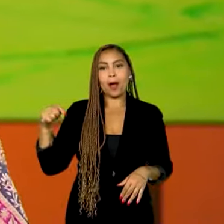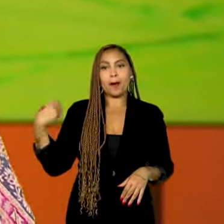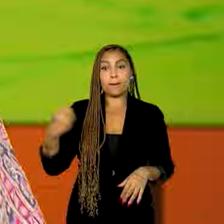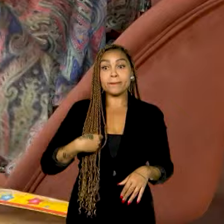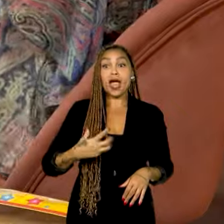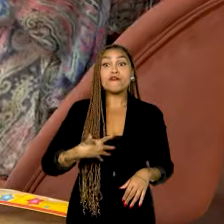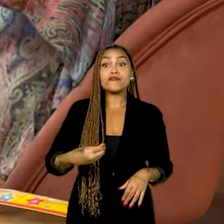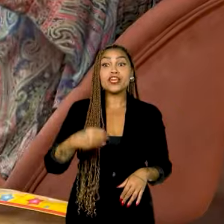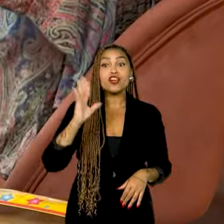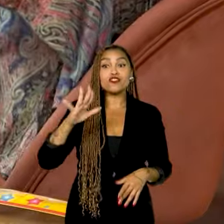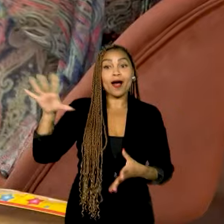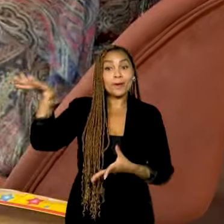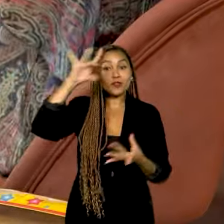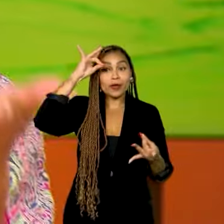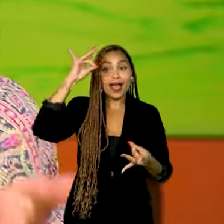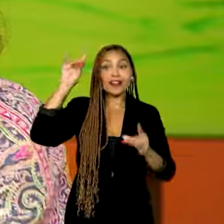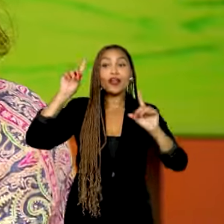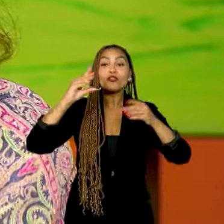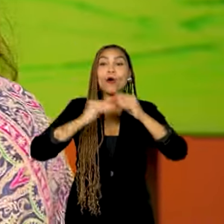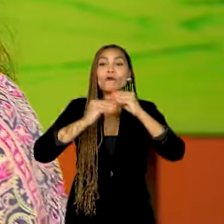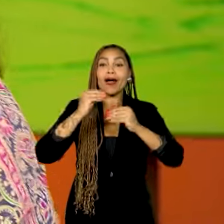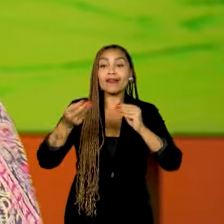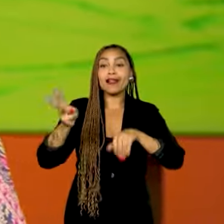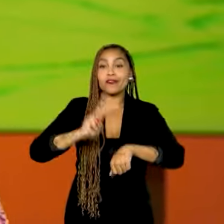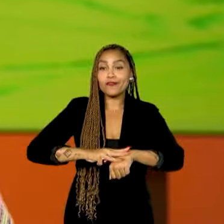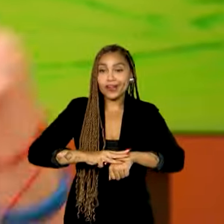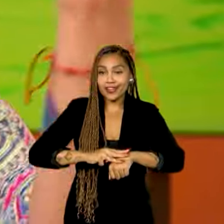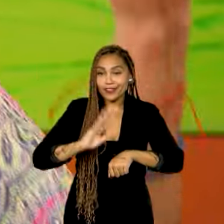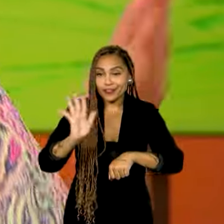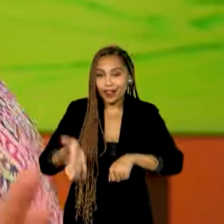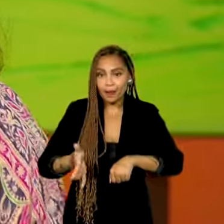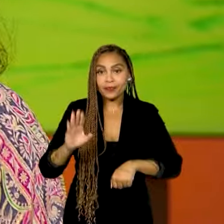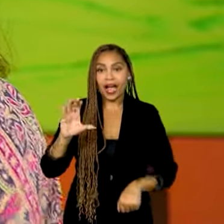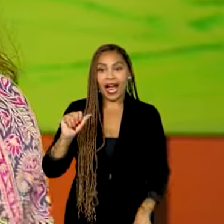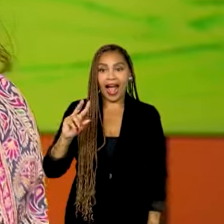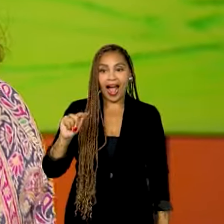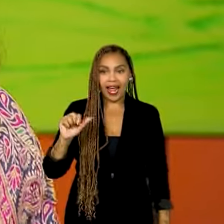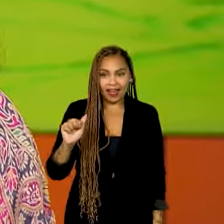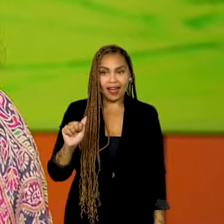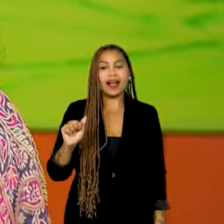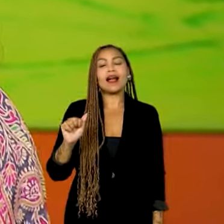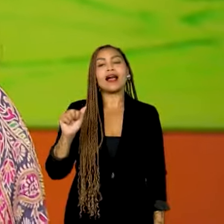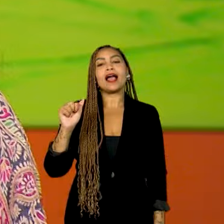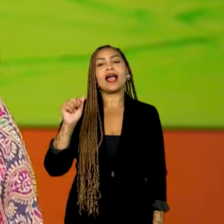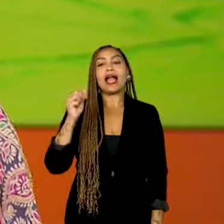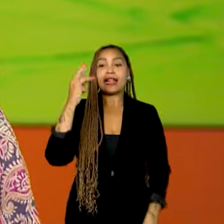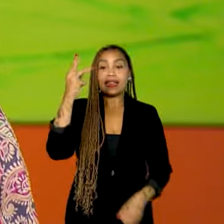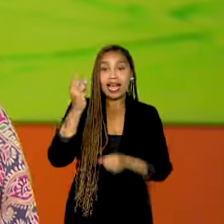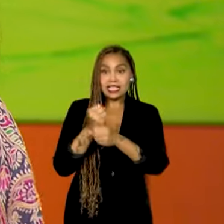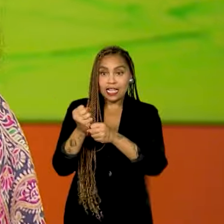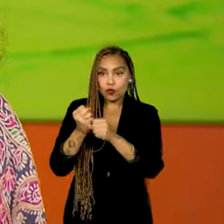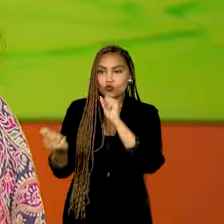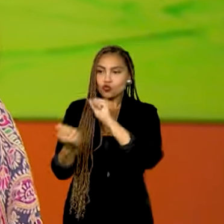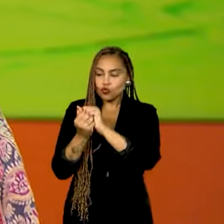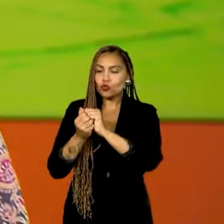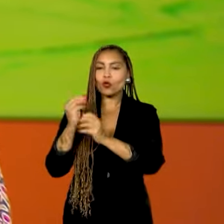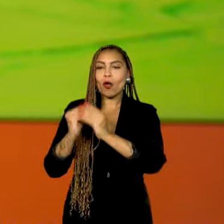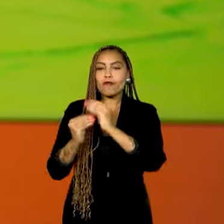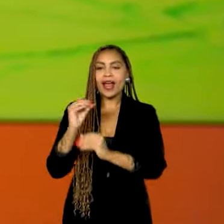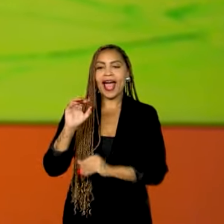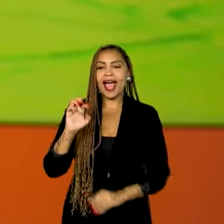3 vezes. Três vezes sua filha. Novelas, é. A Carla foi aos 3 anos, não éramos 6. Com 3 aninhos, ela foi minha